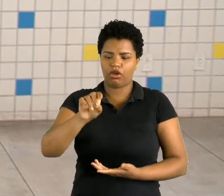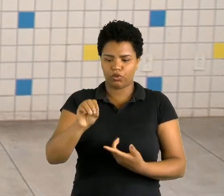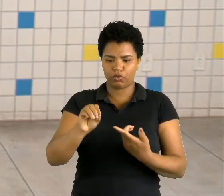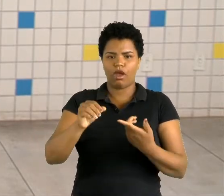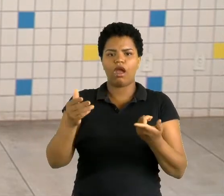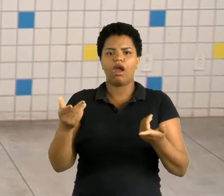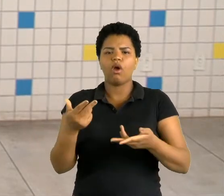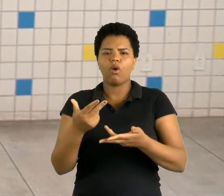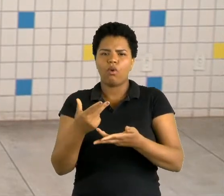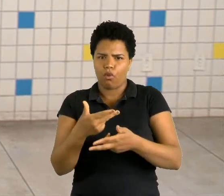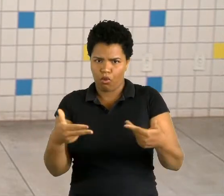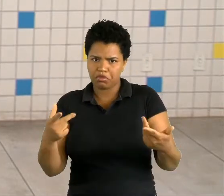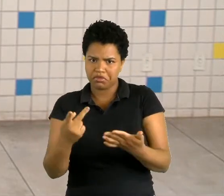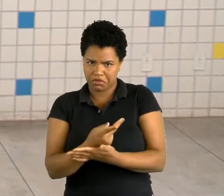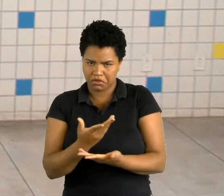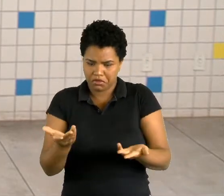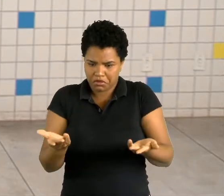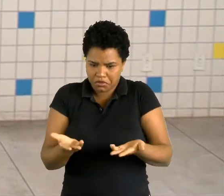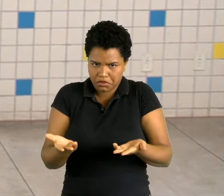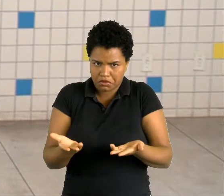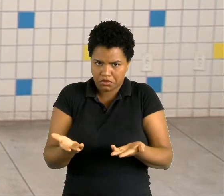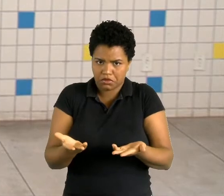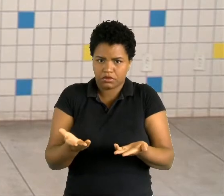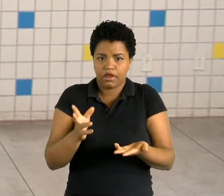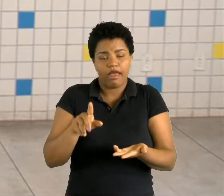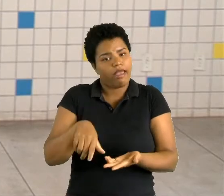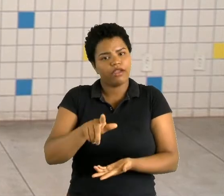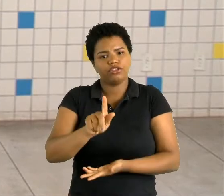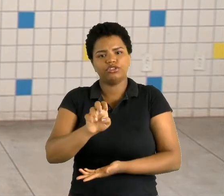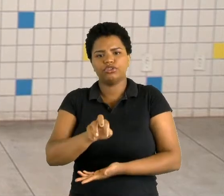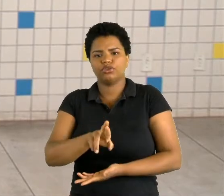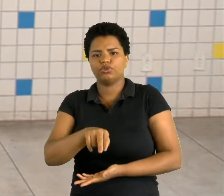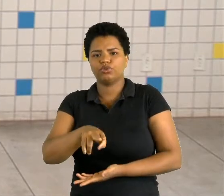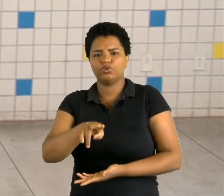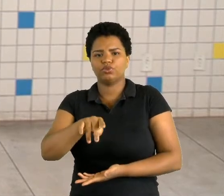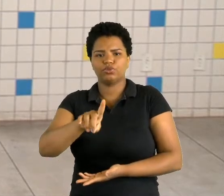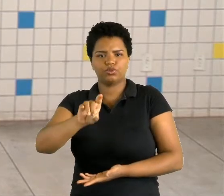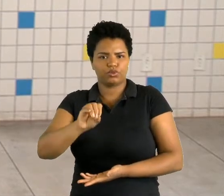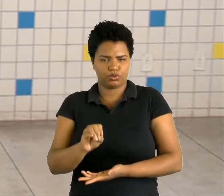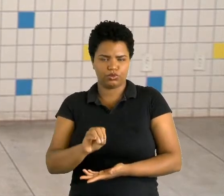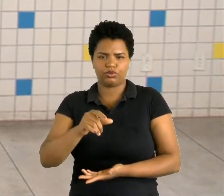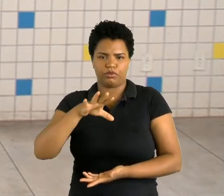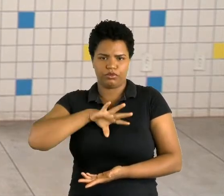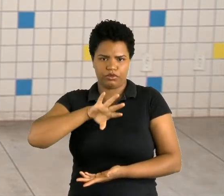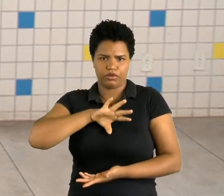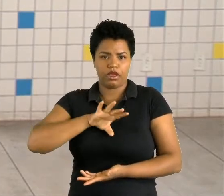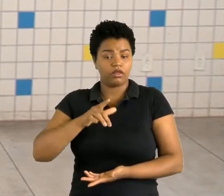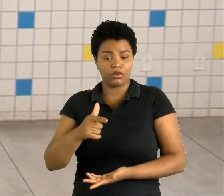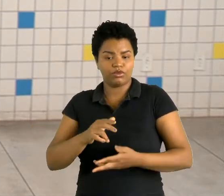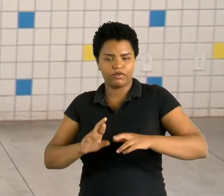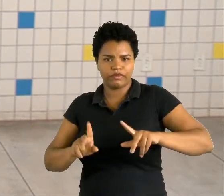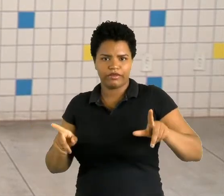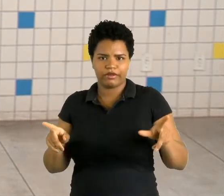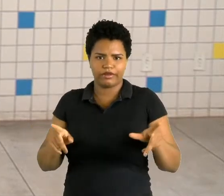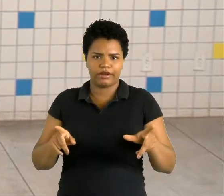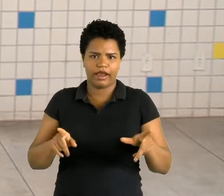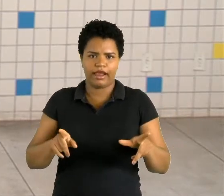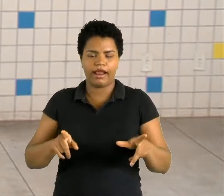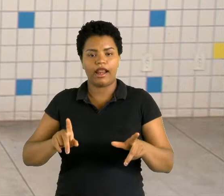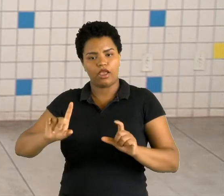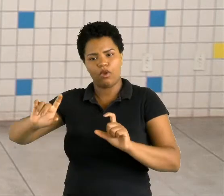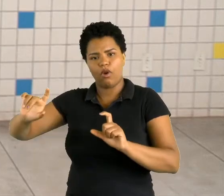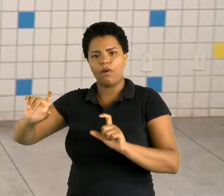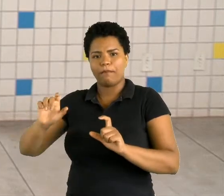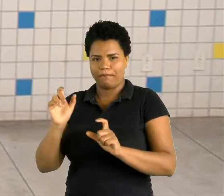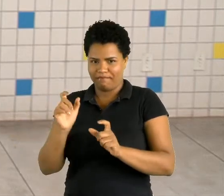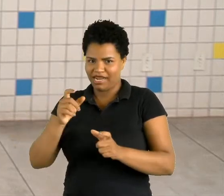momento, eu tenho aí o gerúndio na língua portuguesa. Observem que não tem essa diferença. Eu acrescento ing e